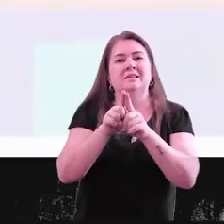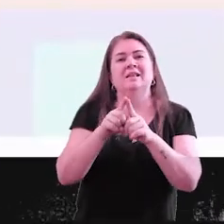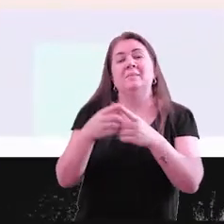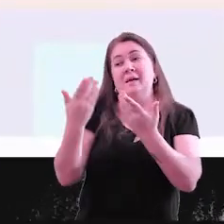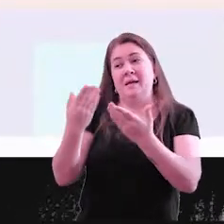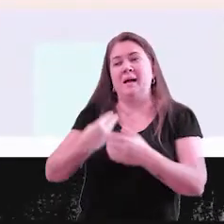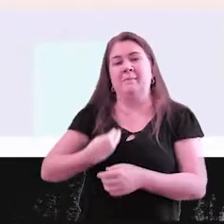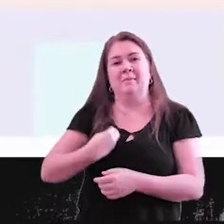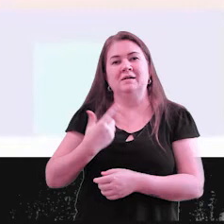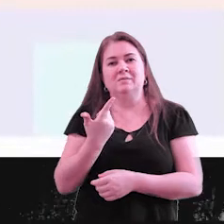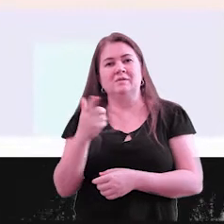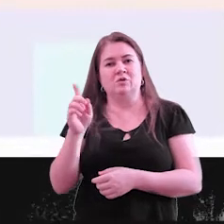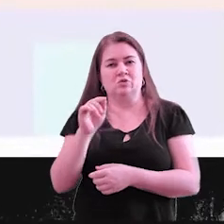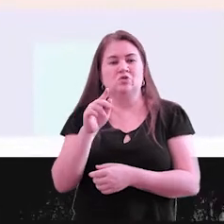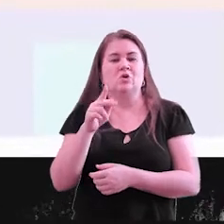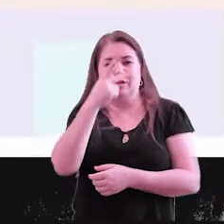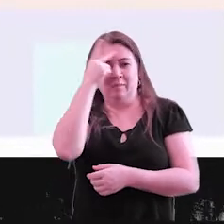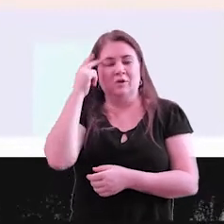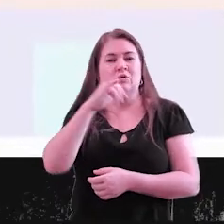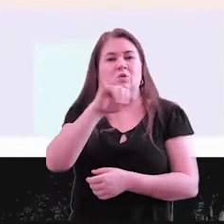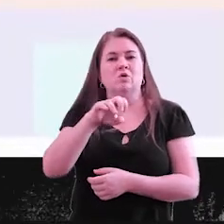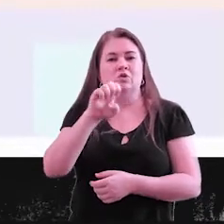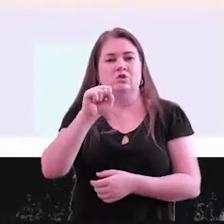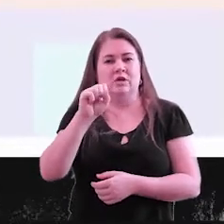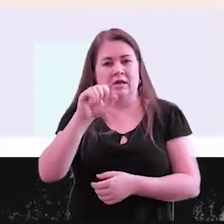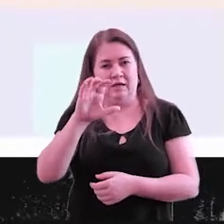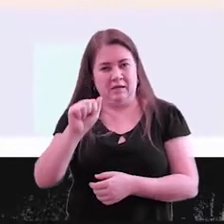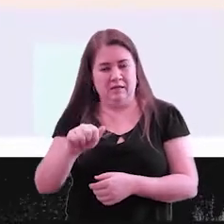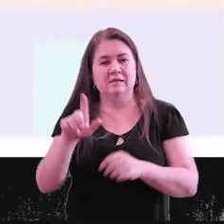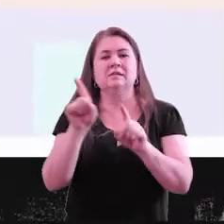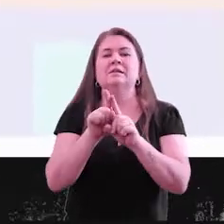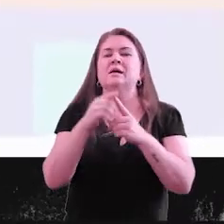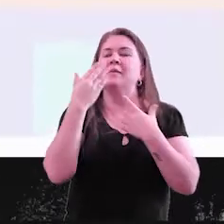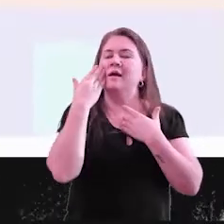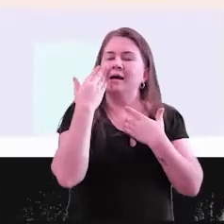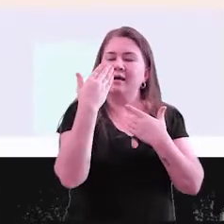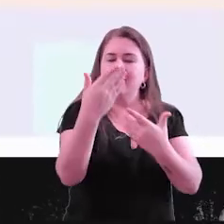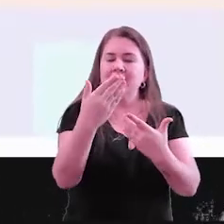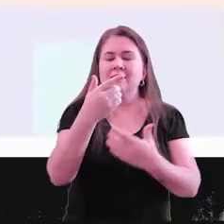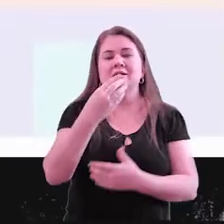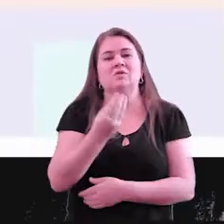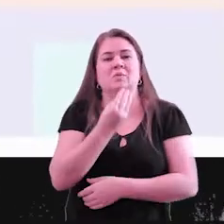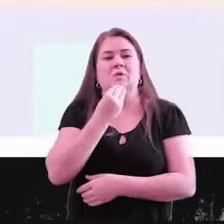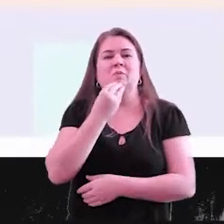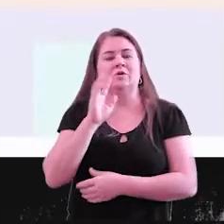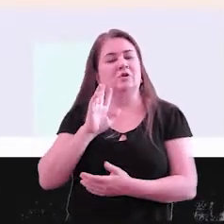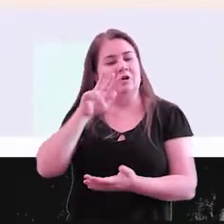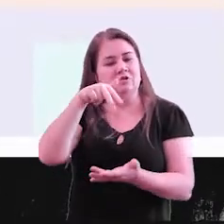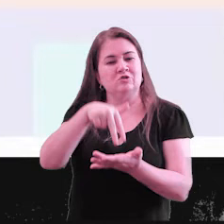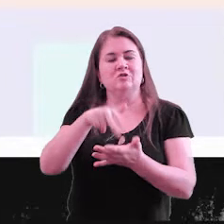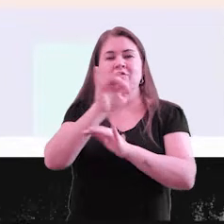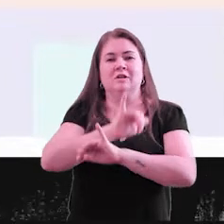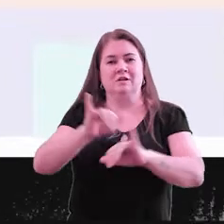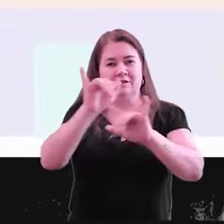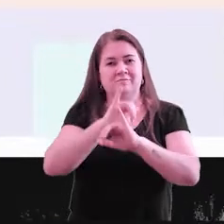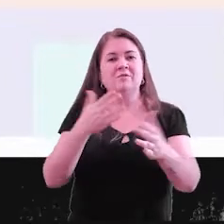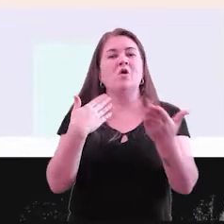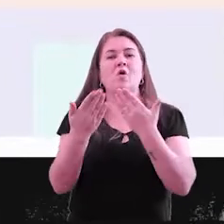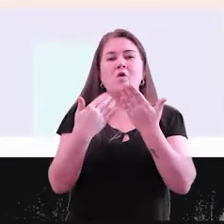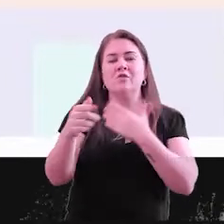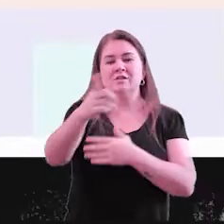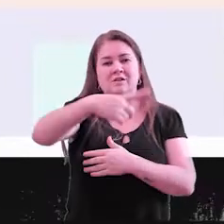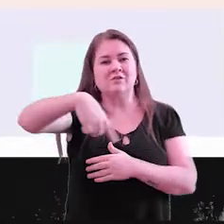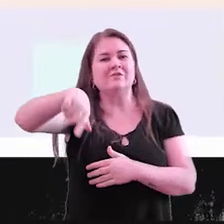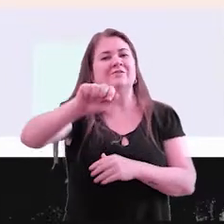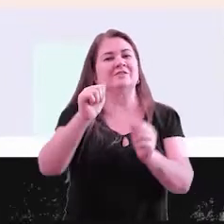pelo espaço de fala e de estar aqui com pessoas bastante queridas. Muito obrigada. Eu deixo meu e-mail de contato,